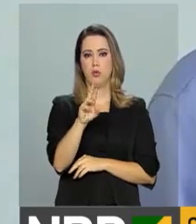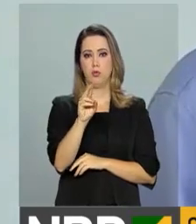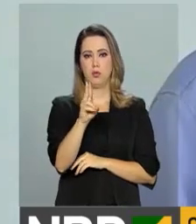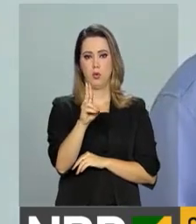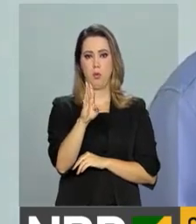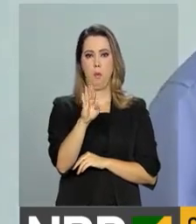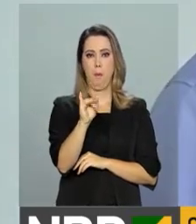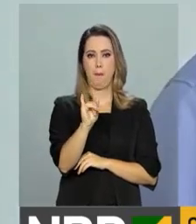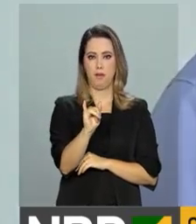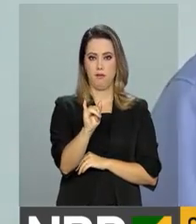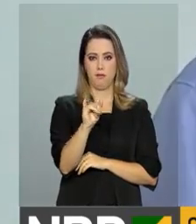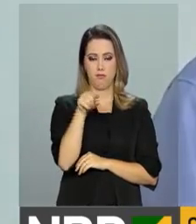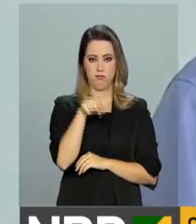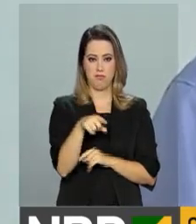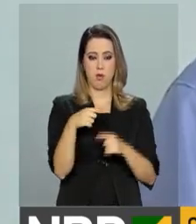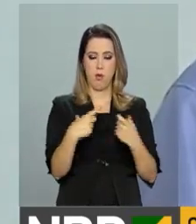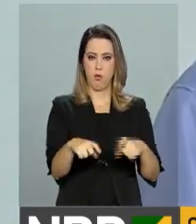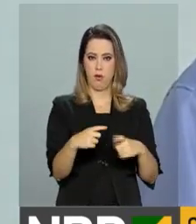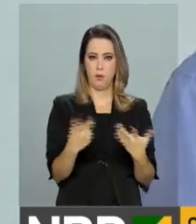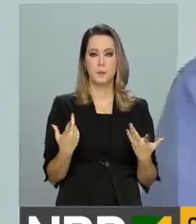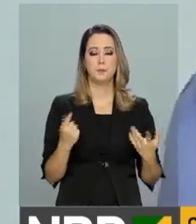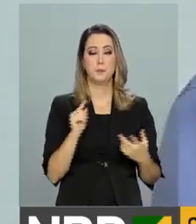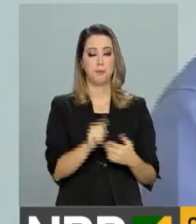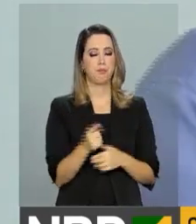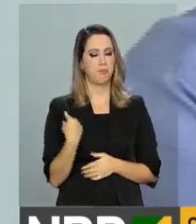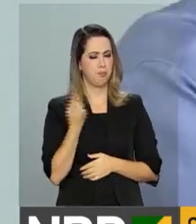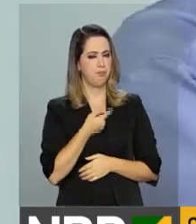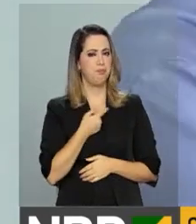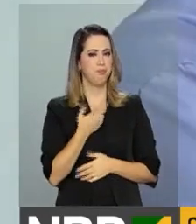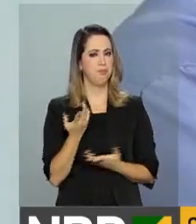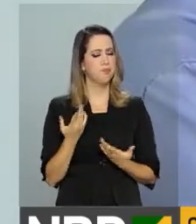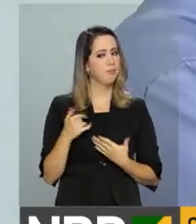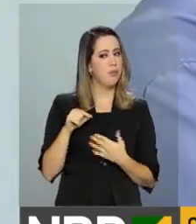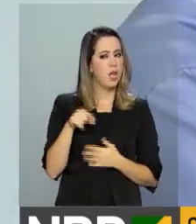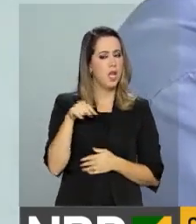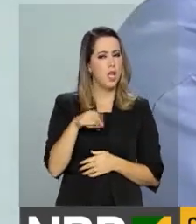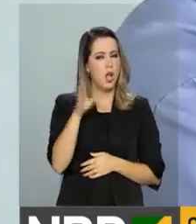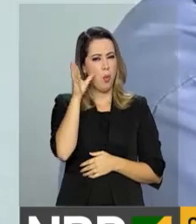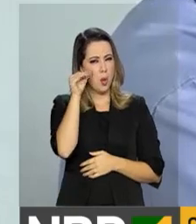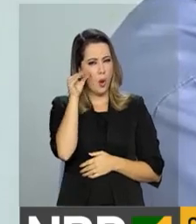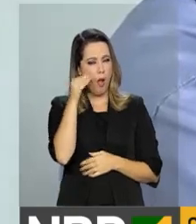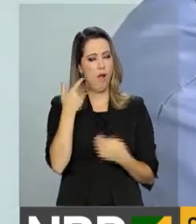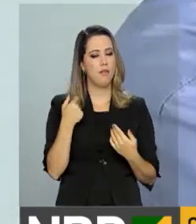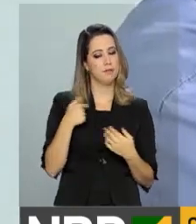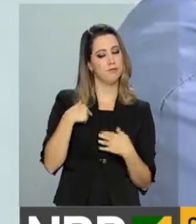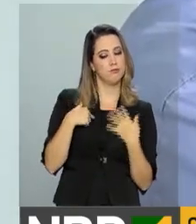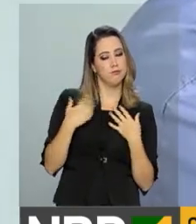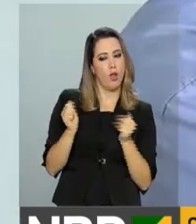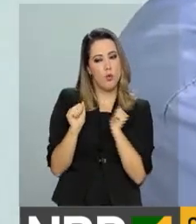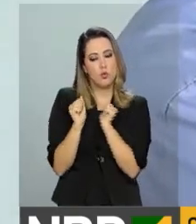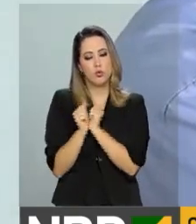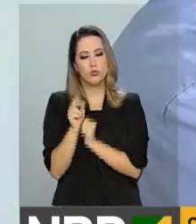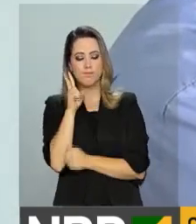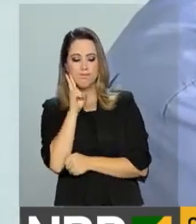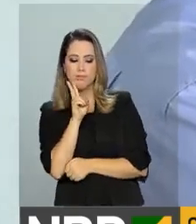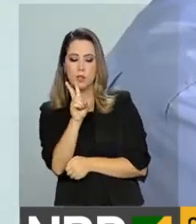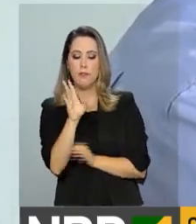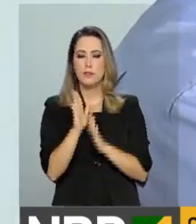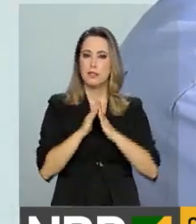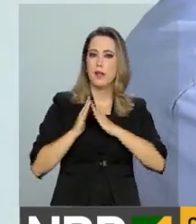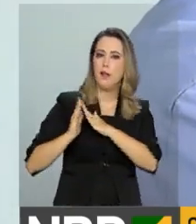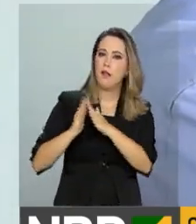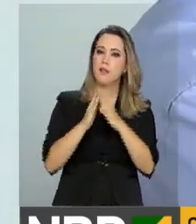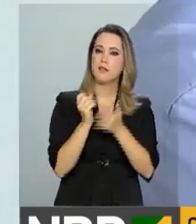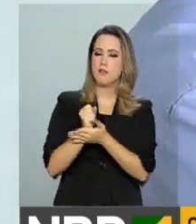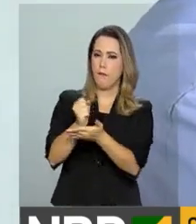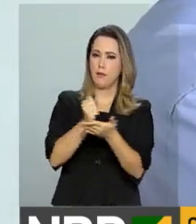né? Eu estava acompanhando, eu tenho acompanhado algumas vezes, viu, governador? Eu tenho acompanhado essas entregas de